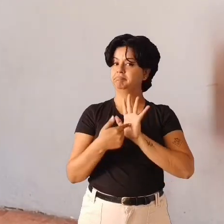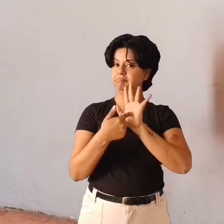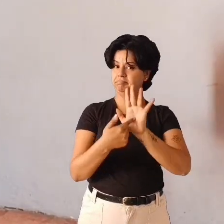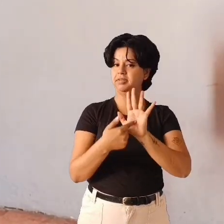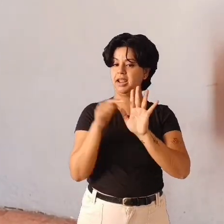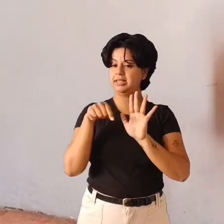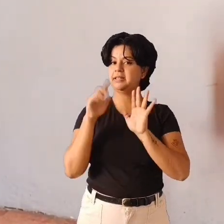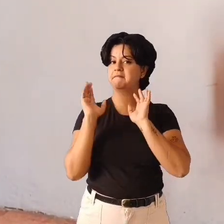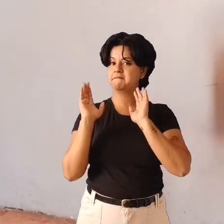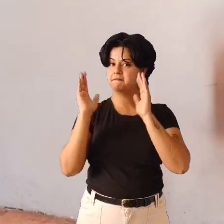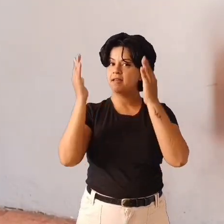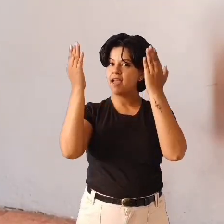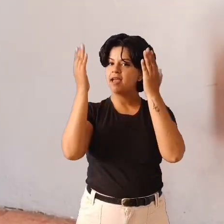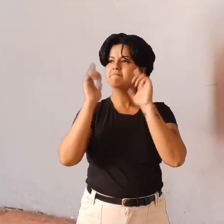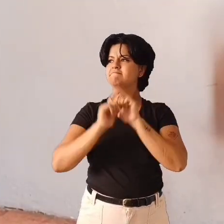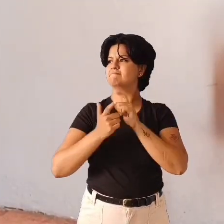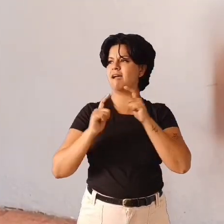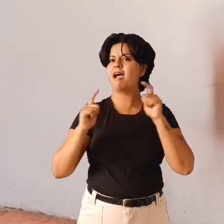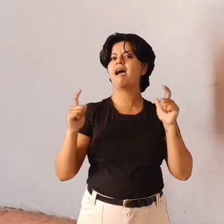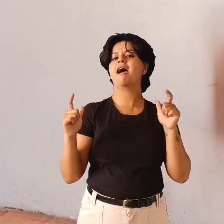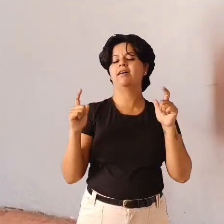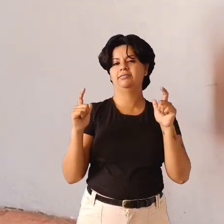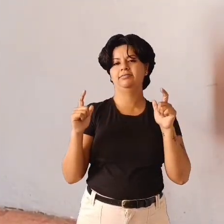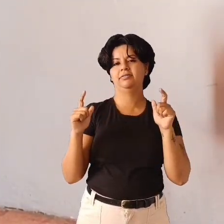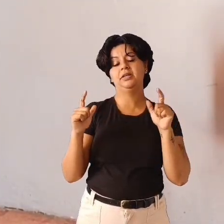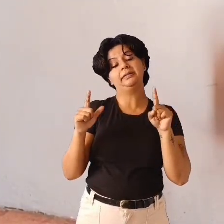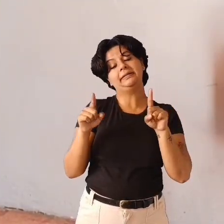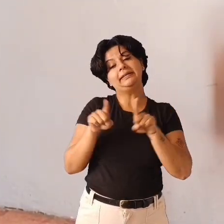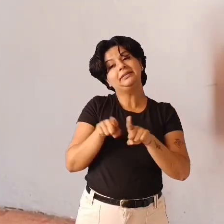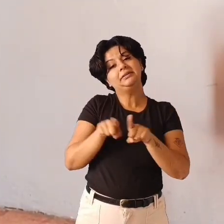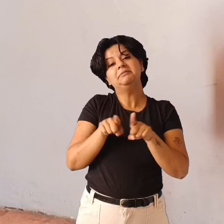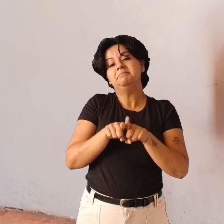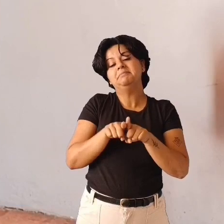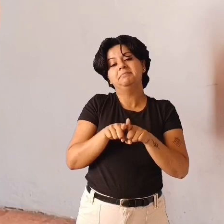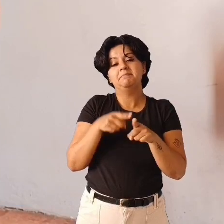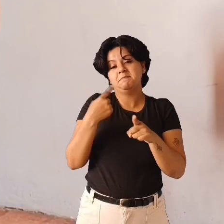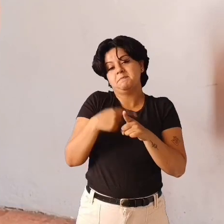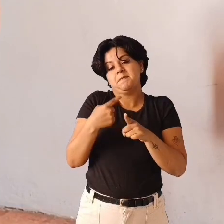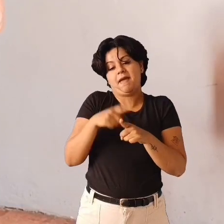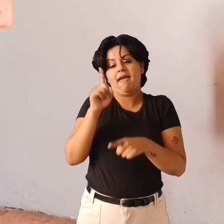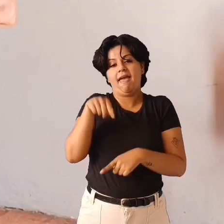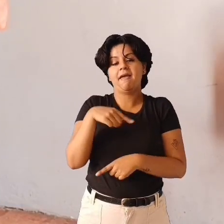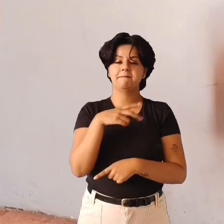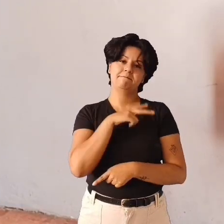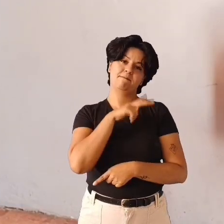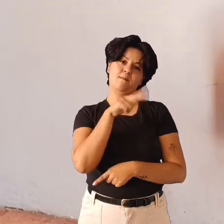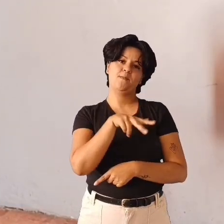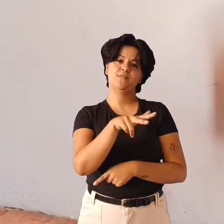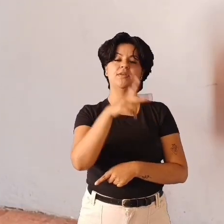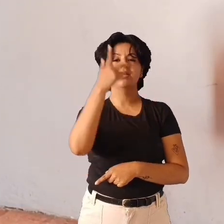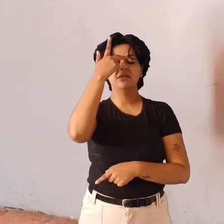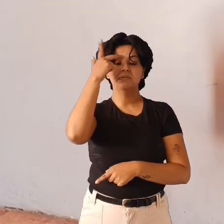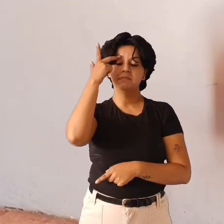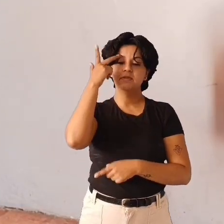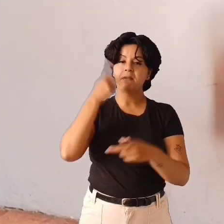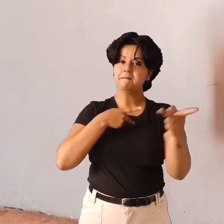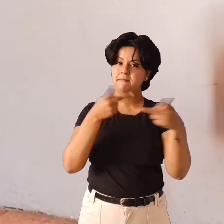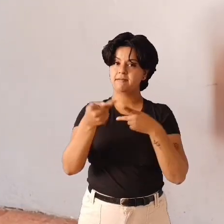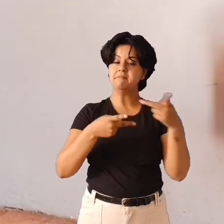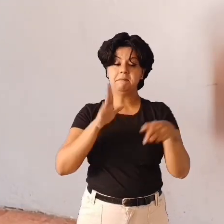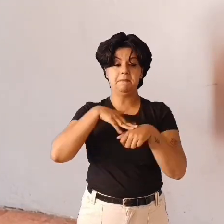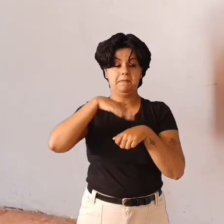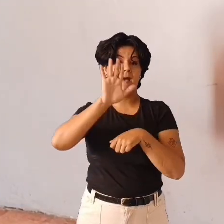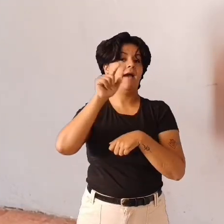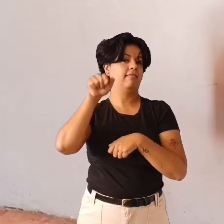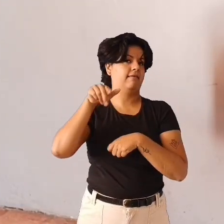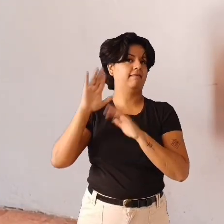tornou grandiosa. Por ser uma questão talvez até de ser uma festa portuguesa, e as pessoas participam mais da